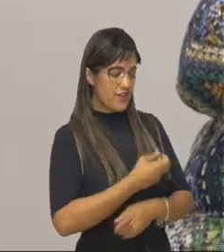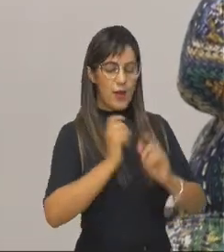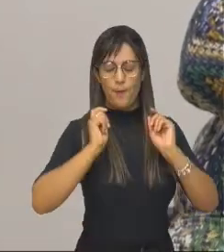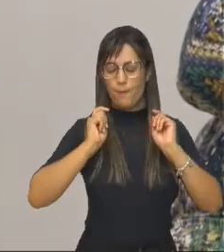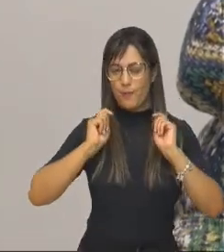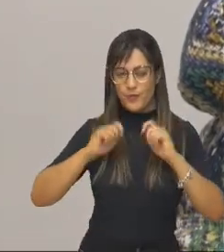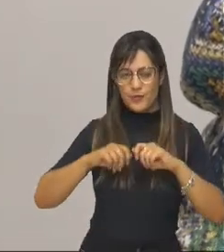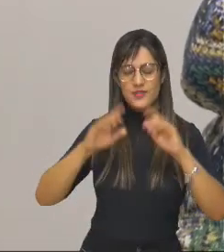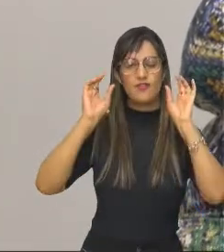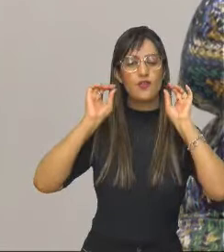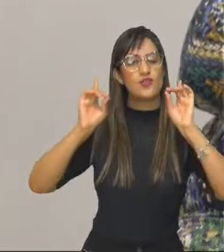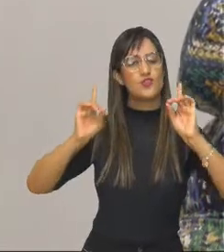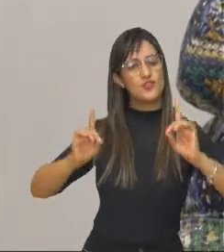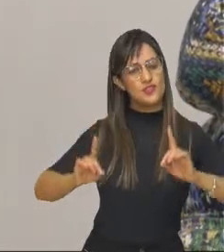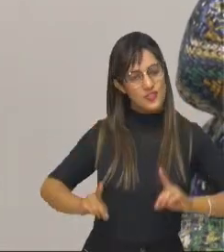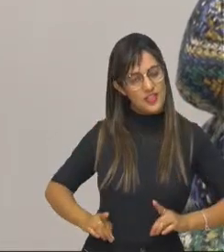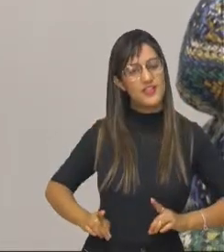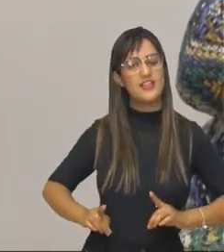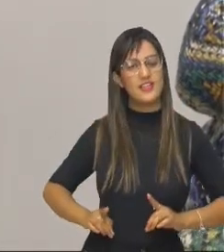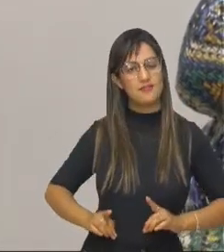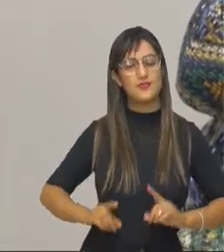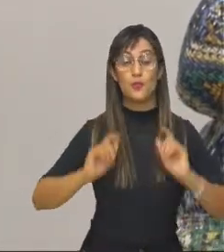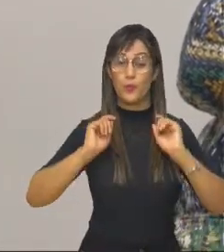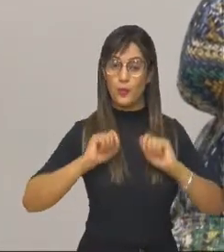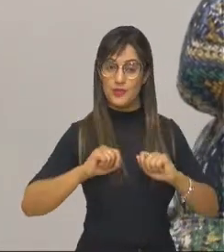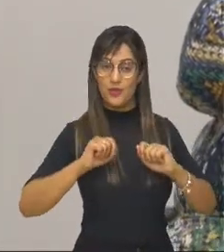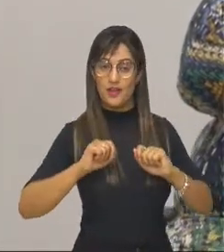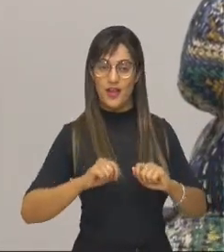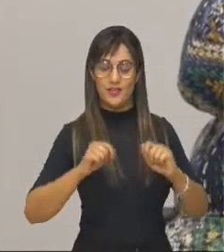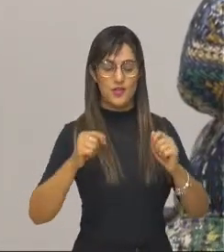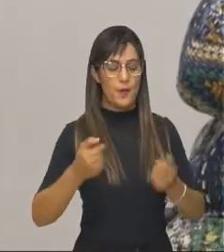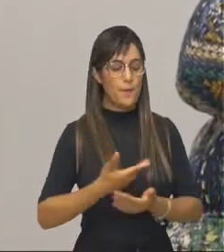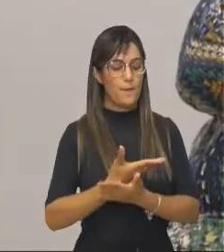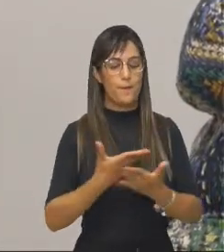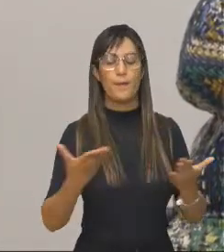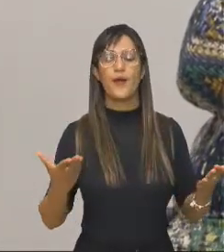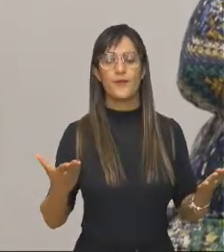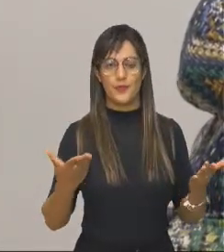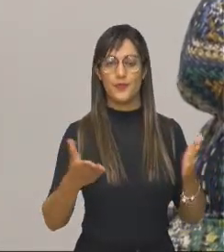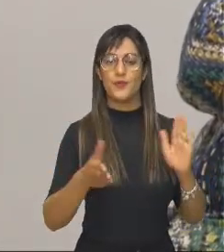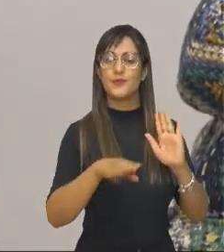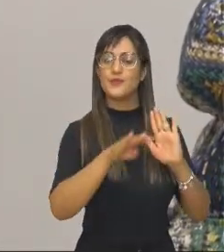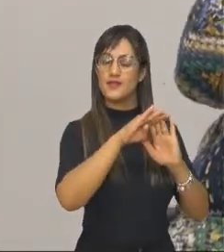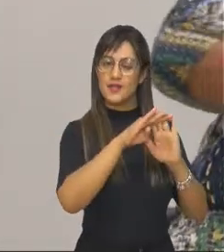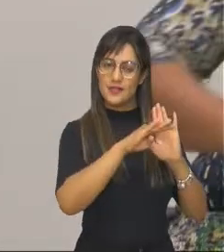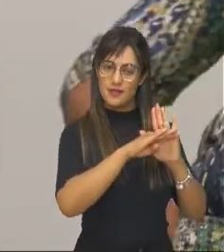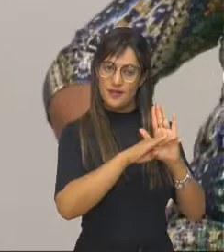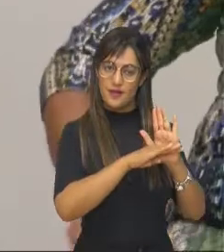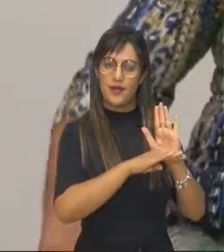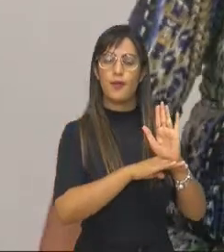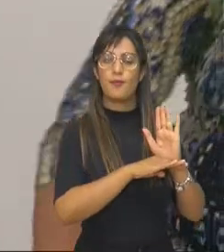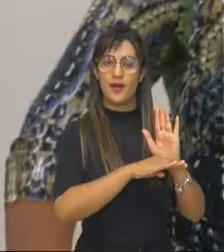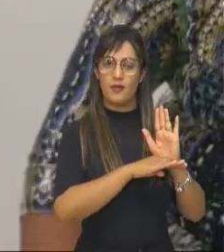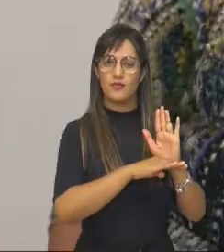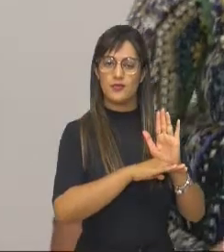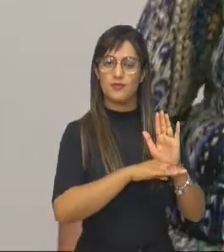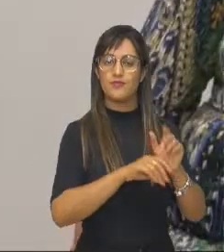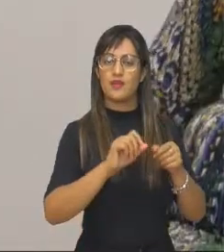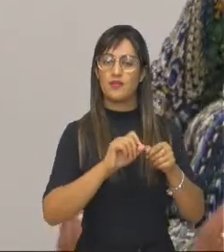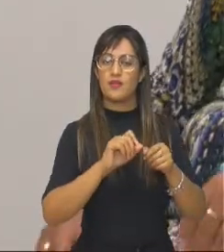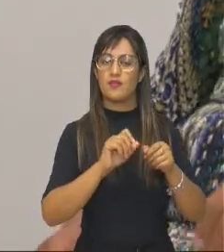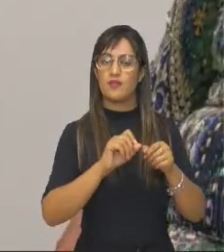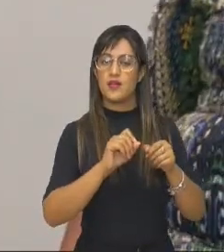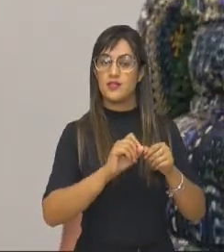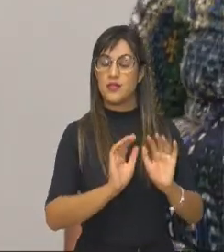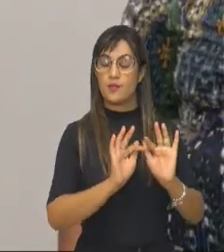vida, enfim, possibilitada para todos, assim, é essa a pauta. E aí, nesse sentido, eu vou fazer circular as palavras finais, né,